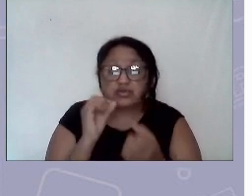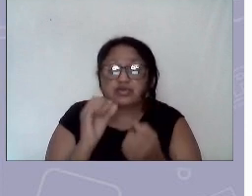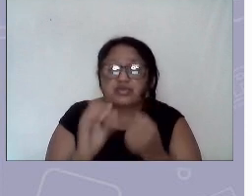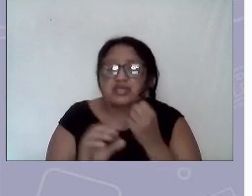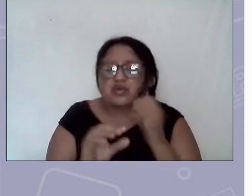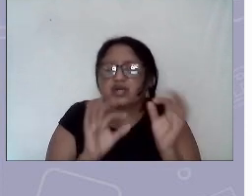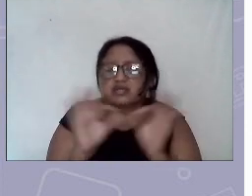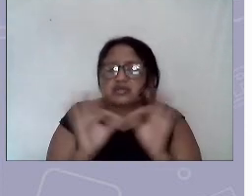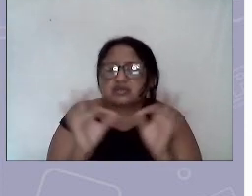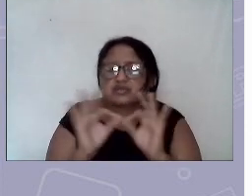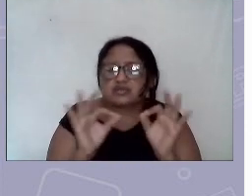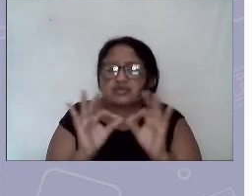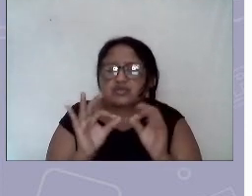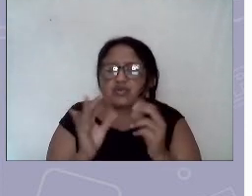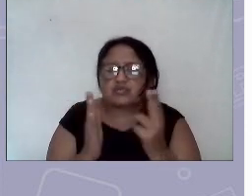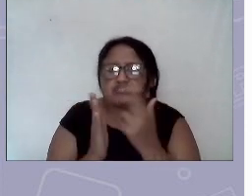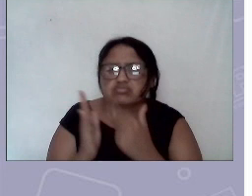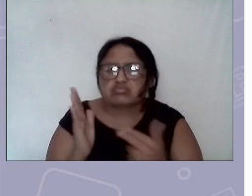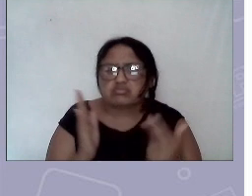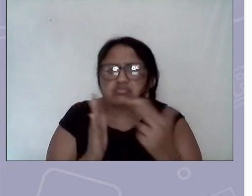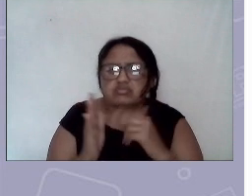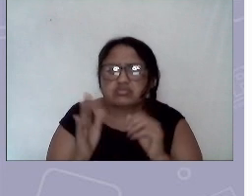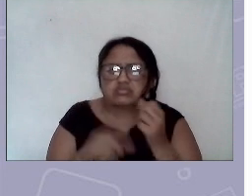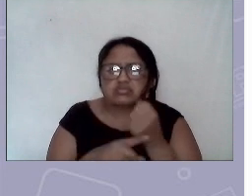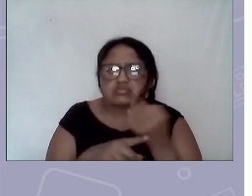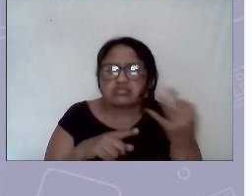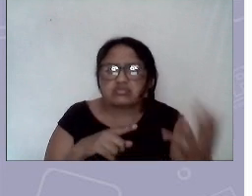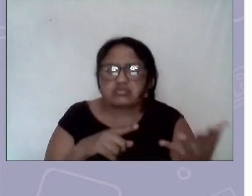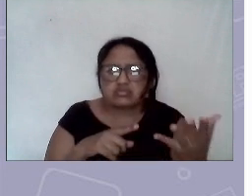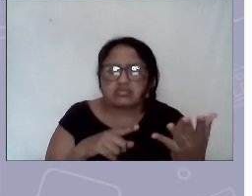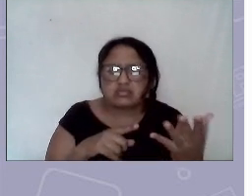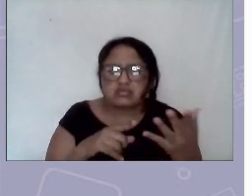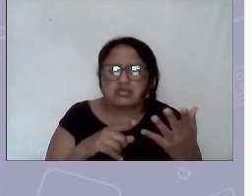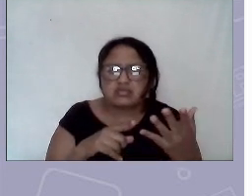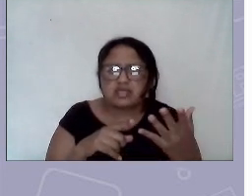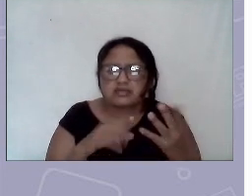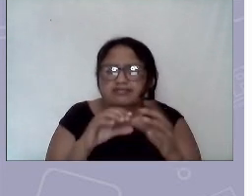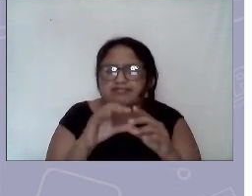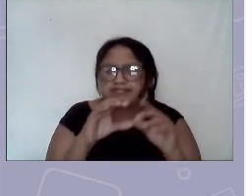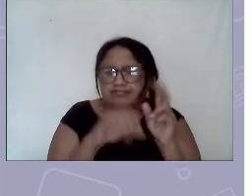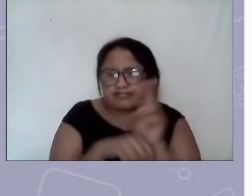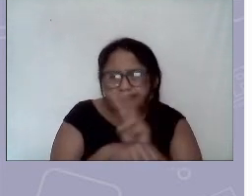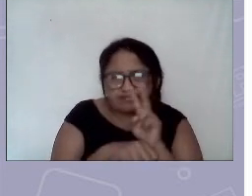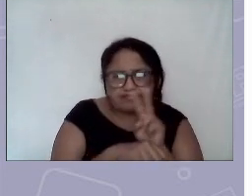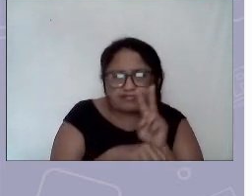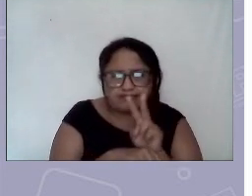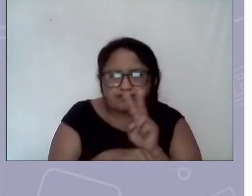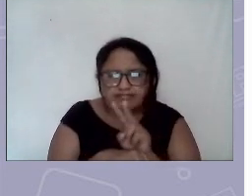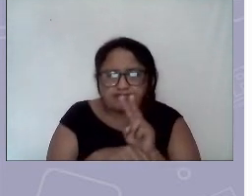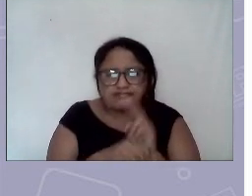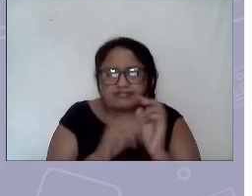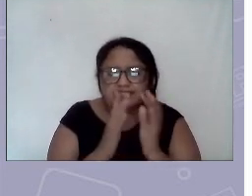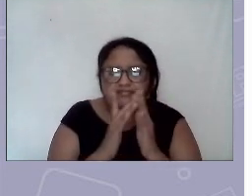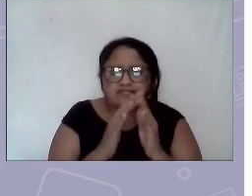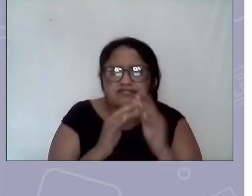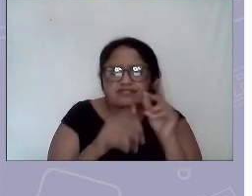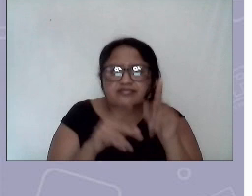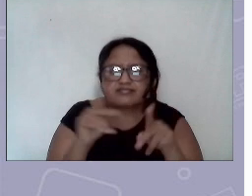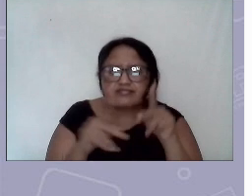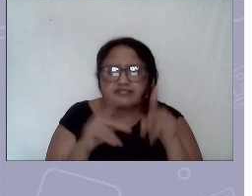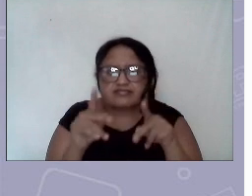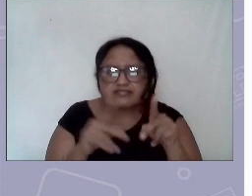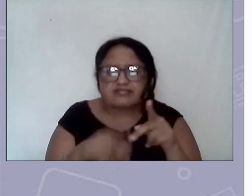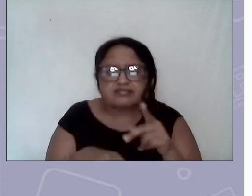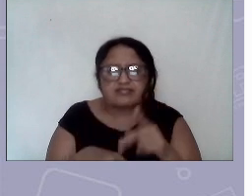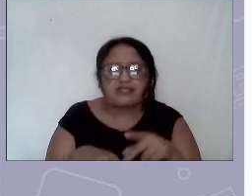para investigar a dinâmica da população de ursos no polo norte supondo que os animais podem se alimentar na mesma